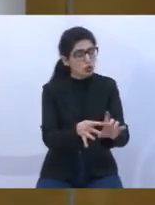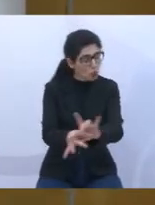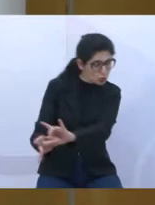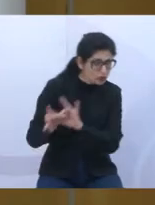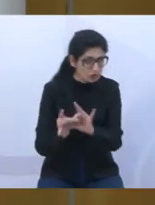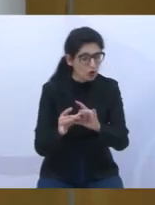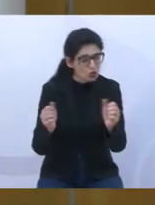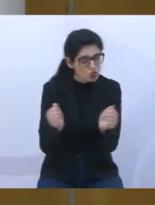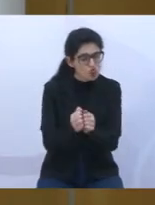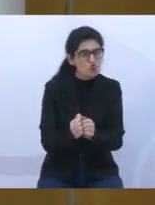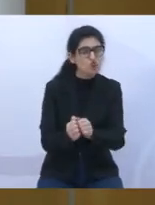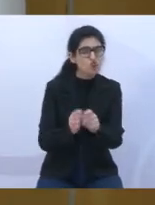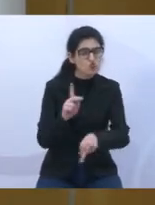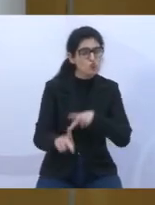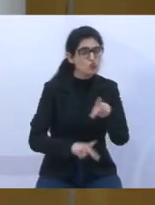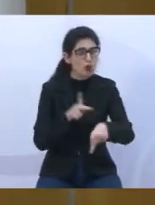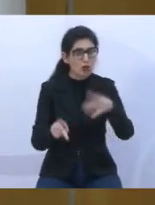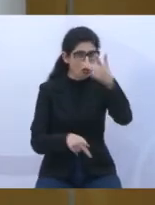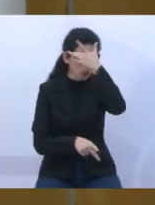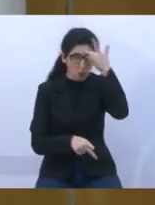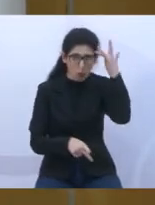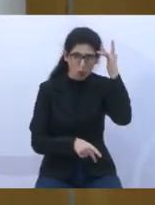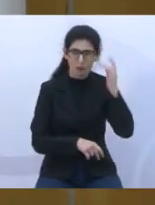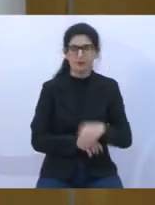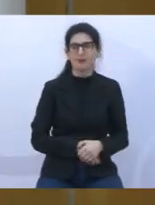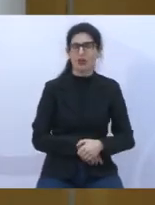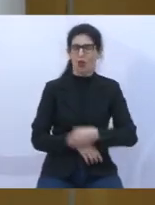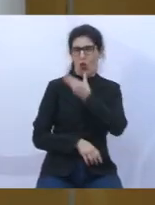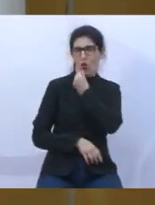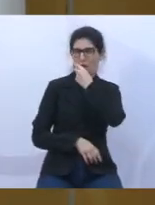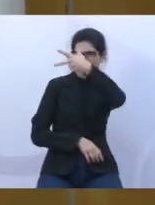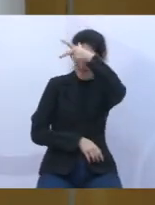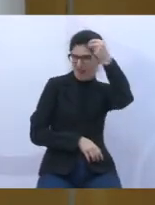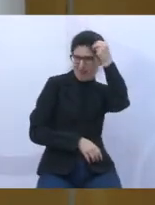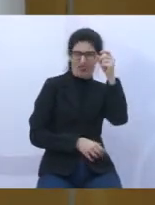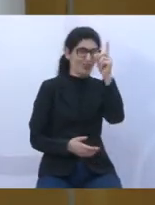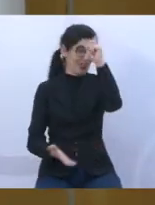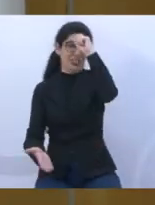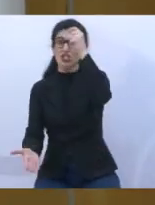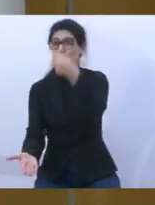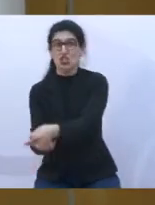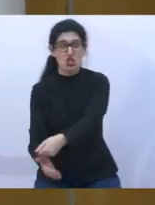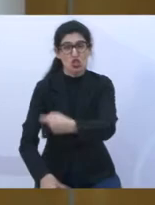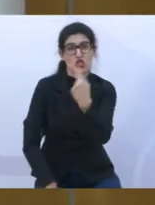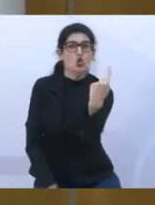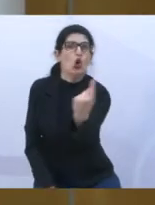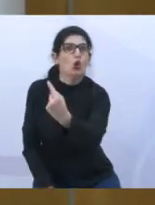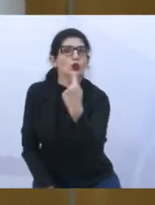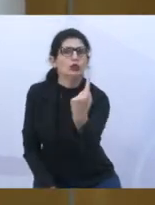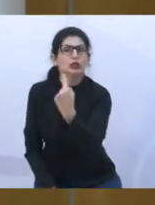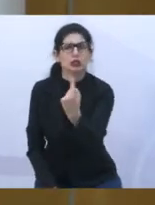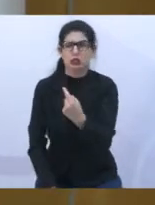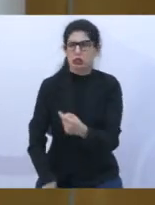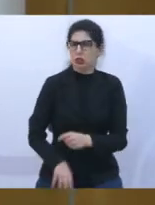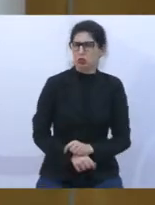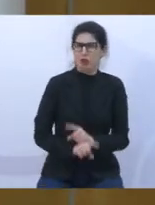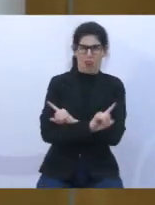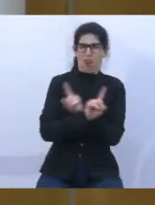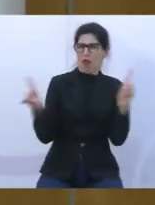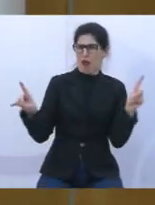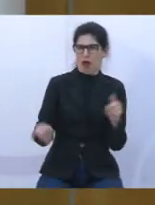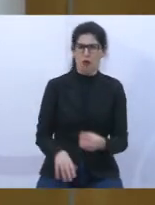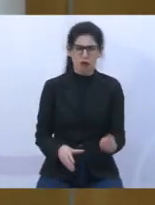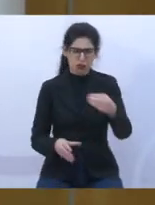população e ele não é eleito para si mesmo simplesmente tomar a decisão dentro do seu do seu gabinete